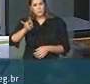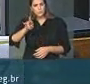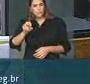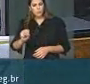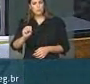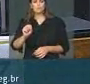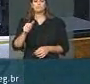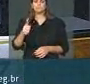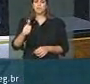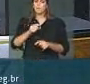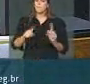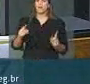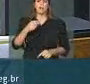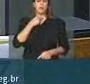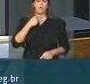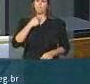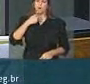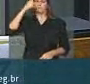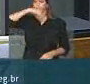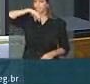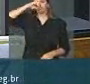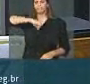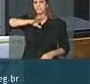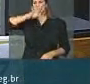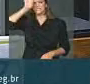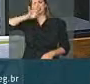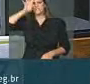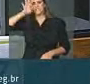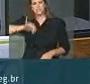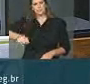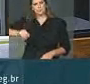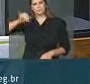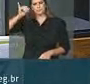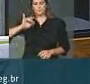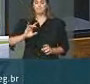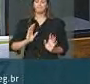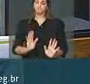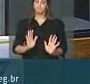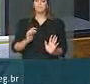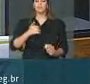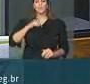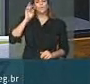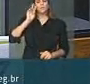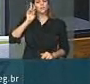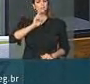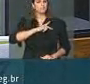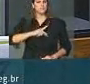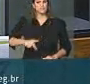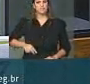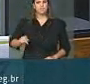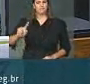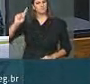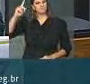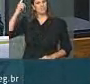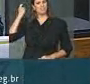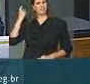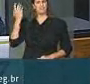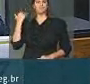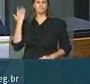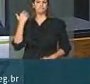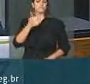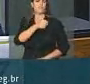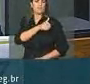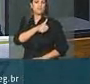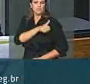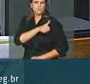foi líder estudantil, teve um irmão presidente da UNE e eu me recordo de um congresso da